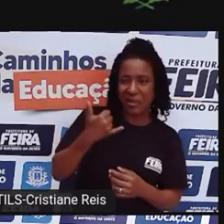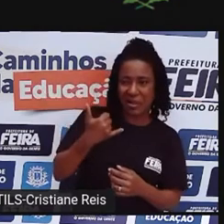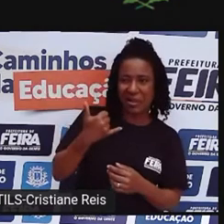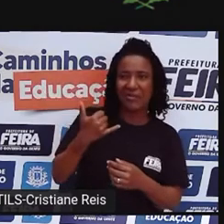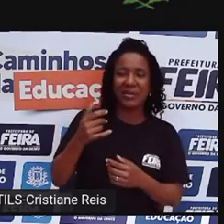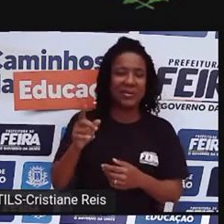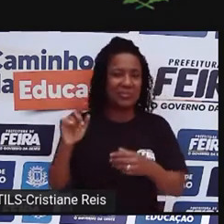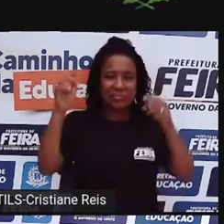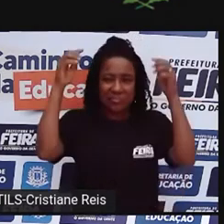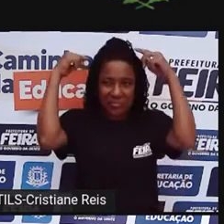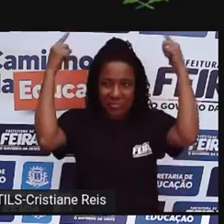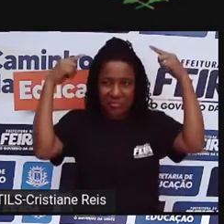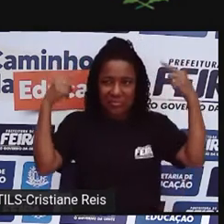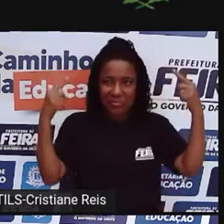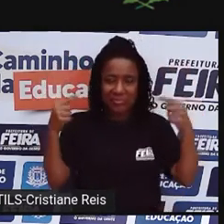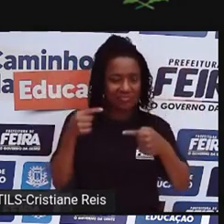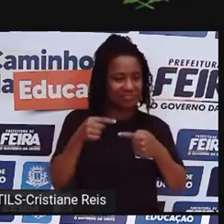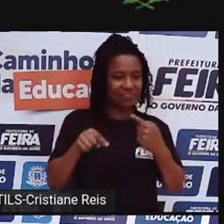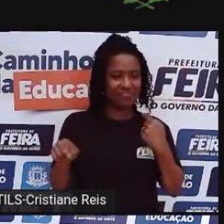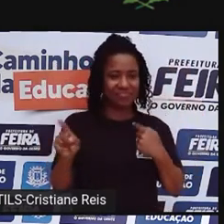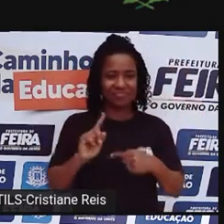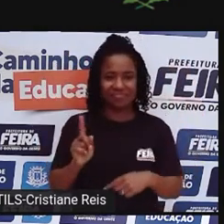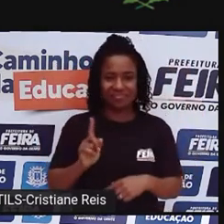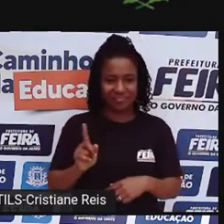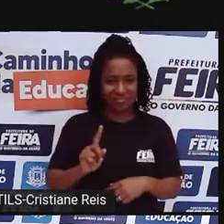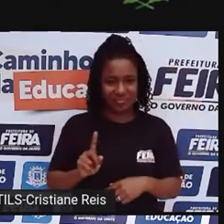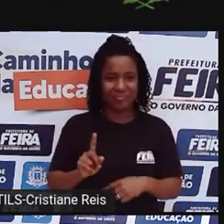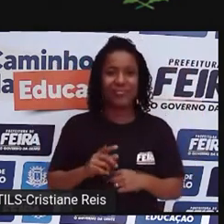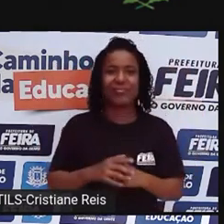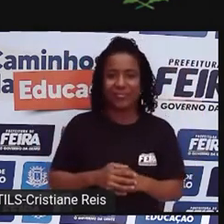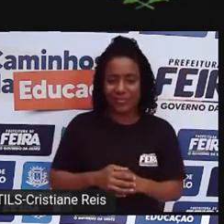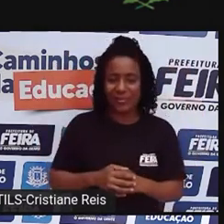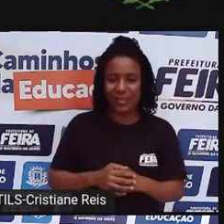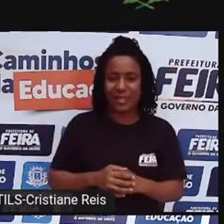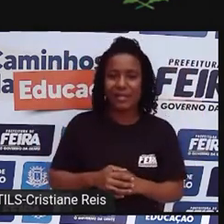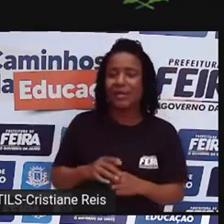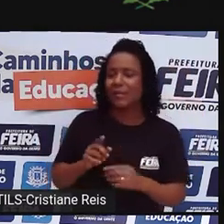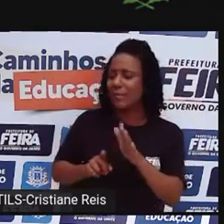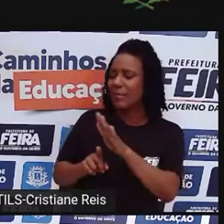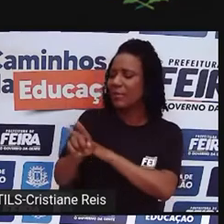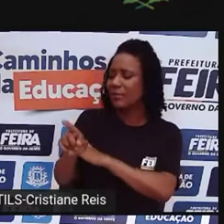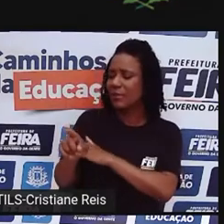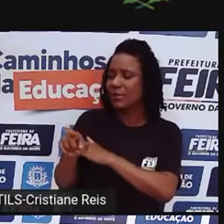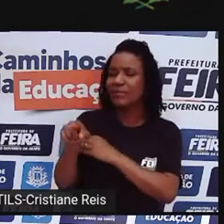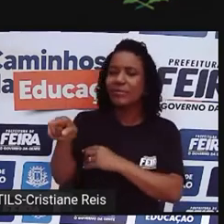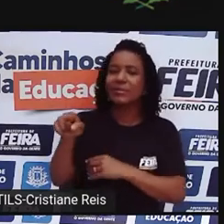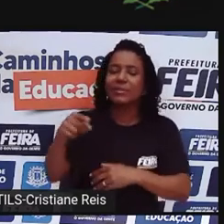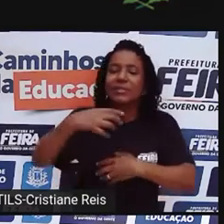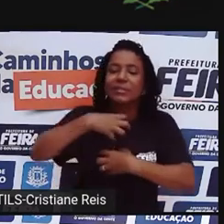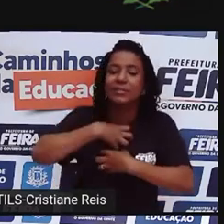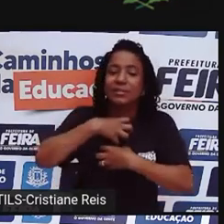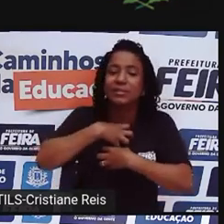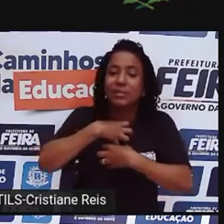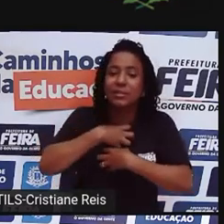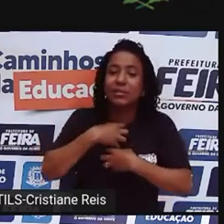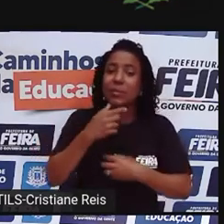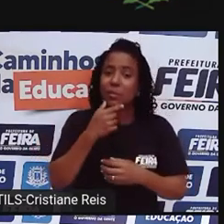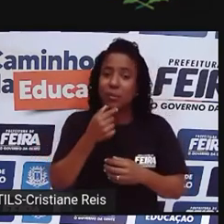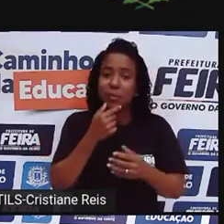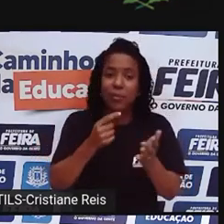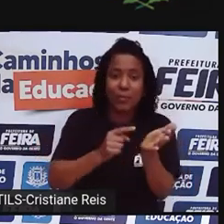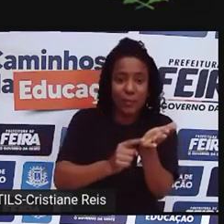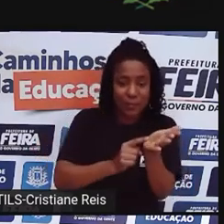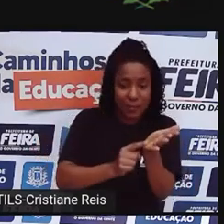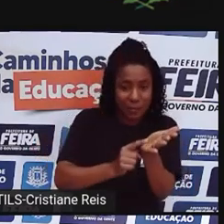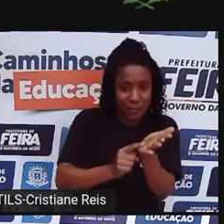você, assim, como é que o racismo ele se manifesta no cotidiano quando se trata de cabelo? Se eu, que sou um homem branco, estudei na escola